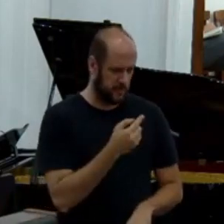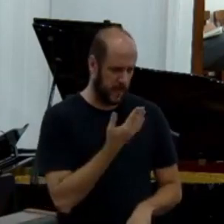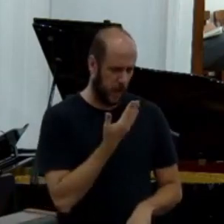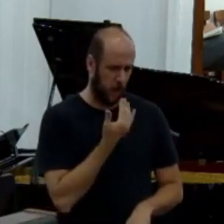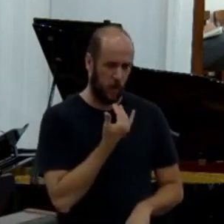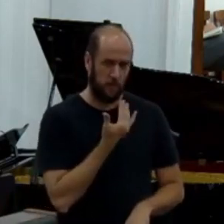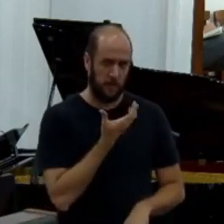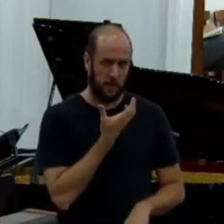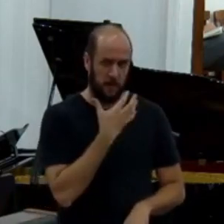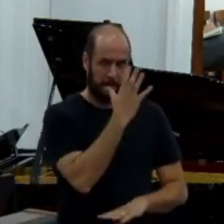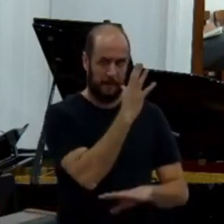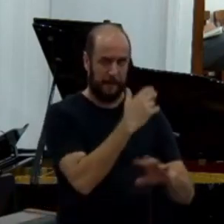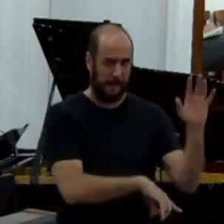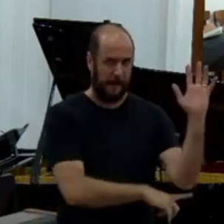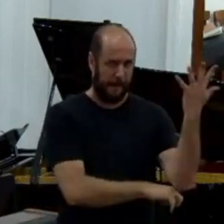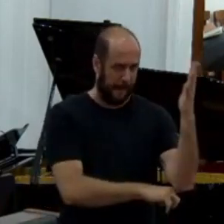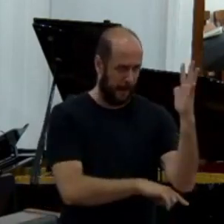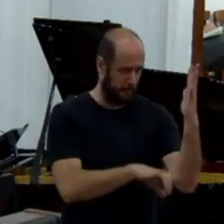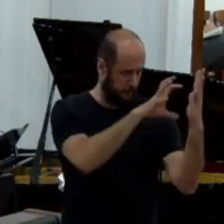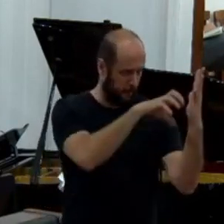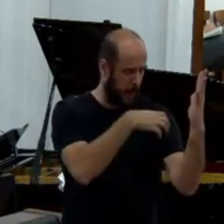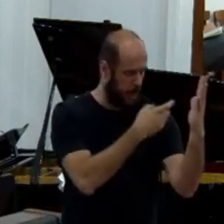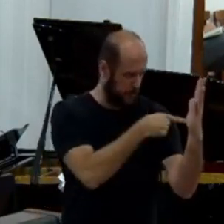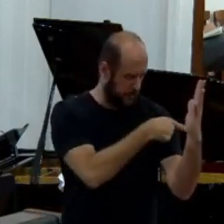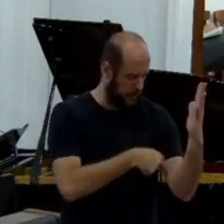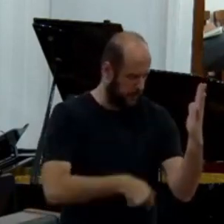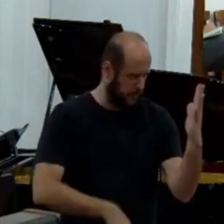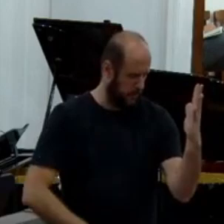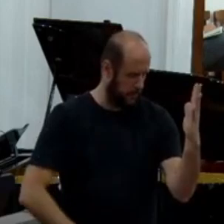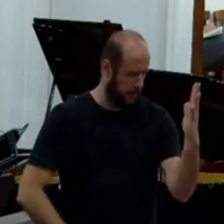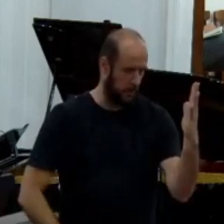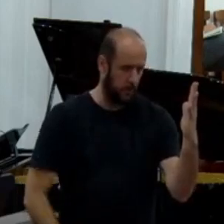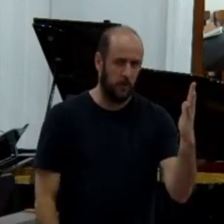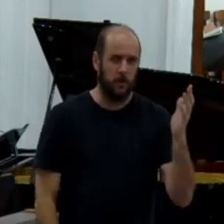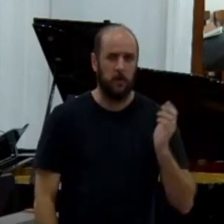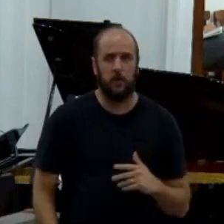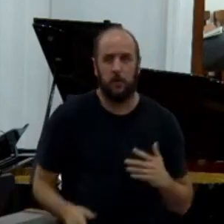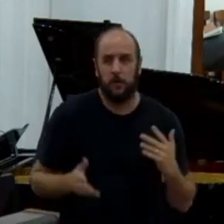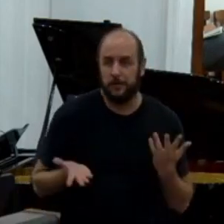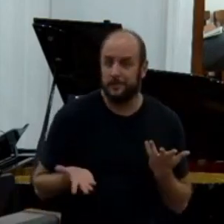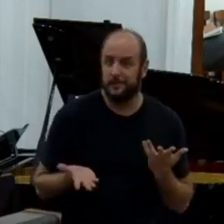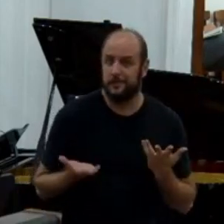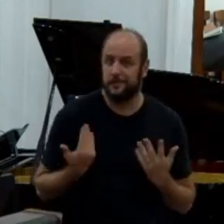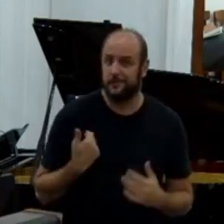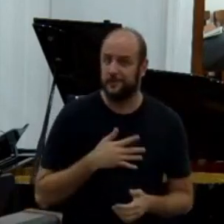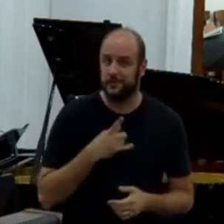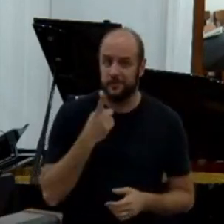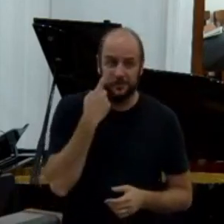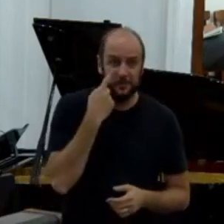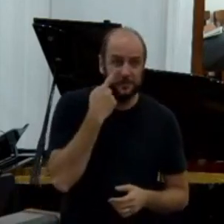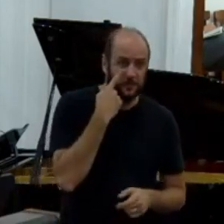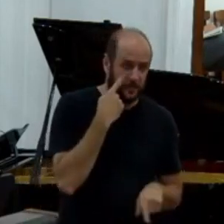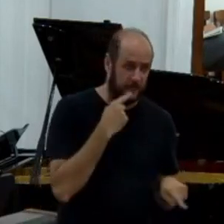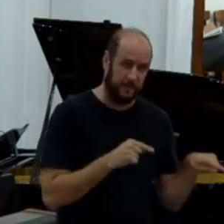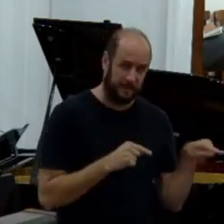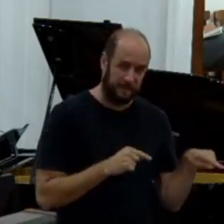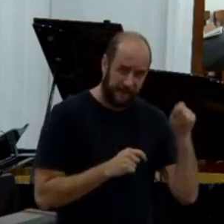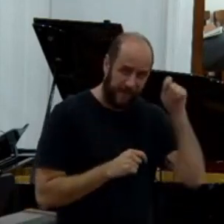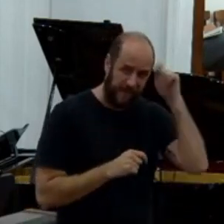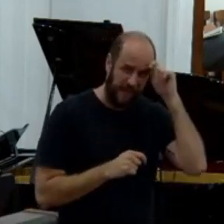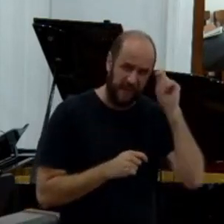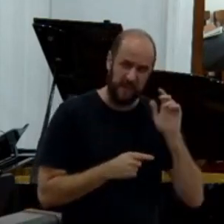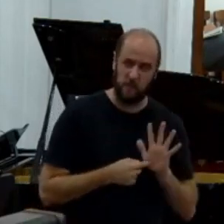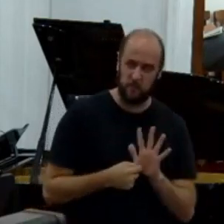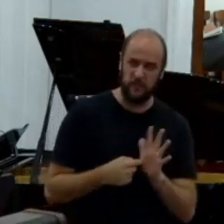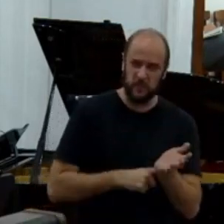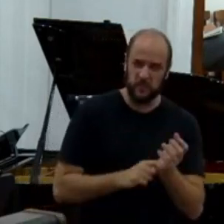da árvore que eu proibi que você comesse? E aí nós estamos diante da primeira expressão de uma ira pecaminosa.